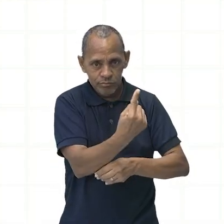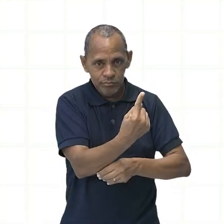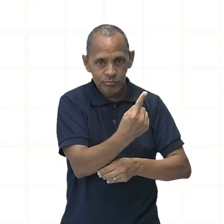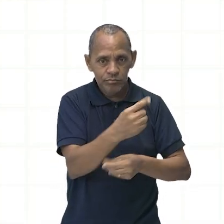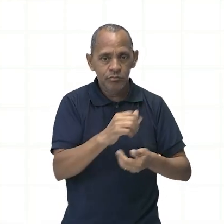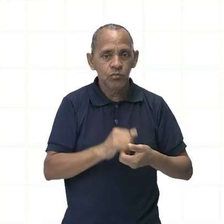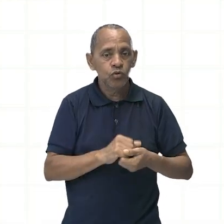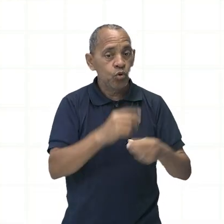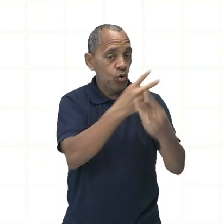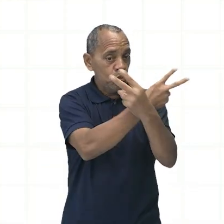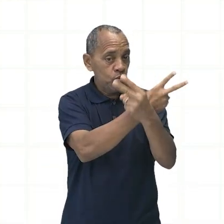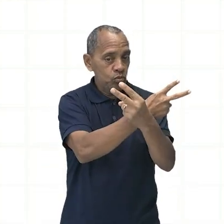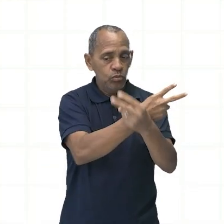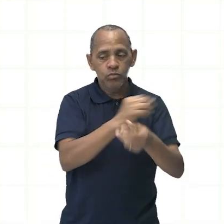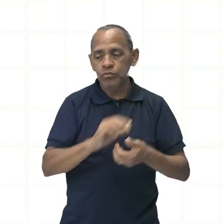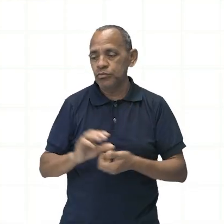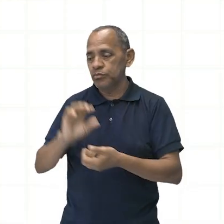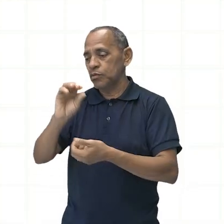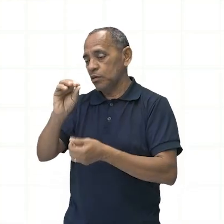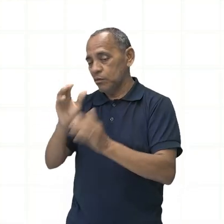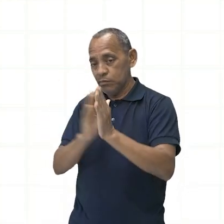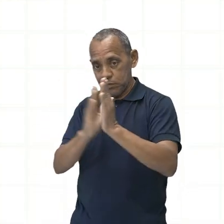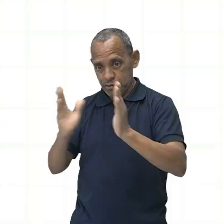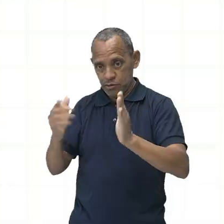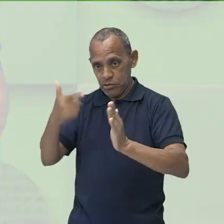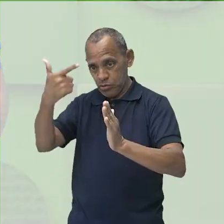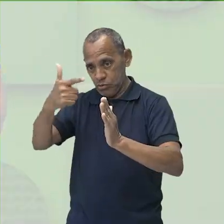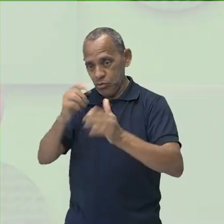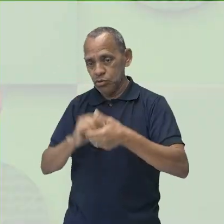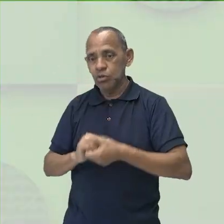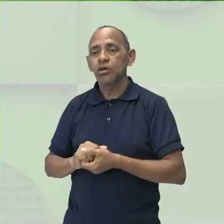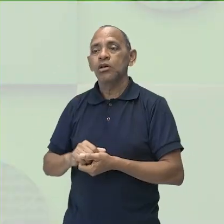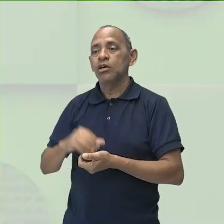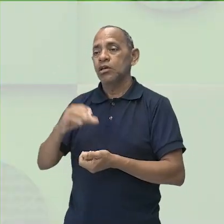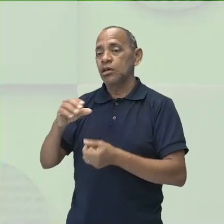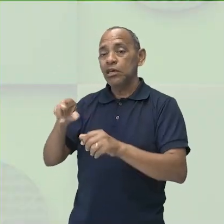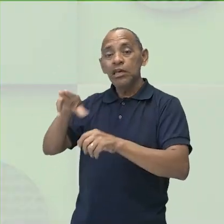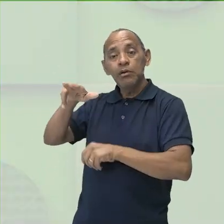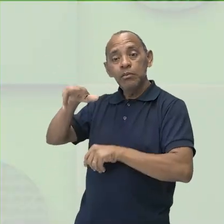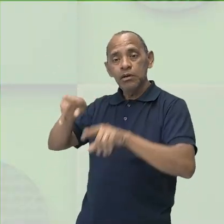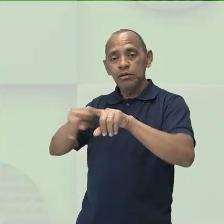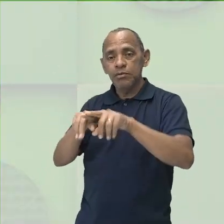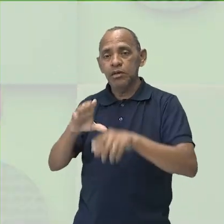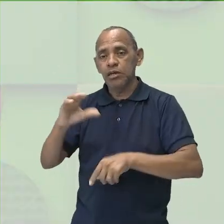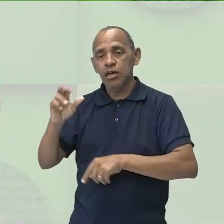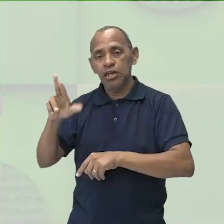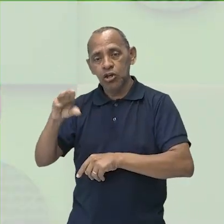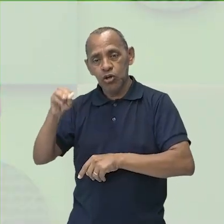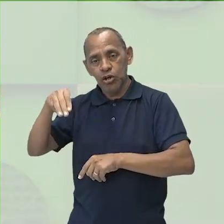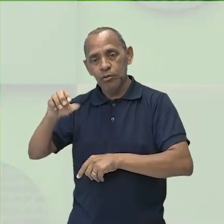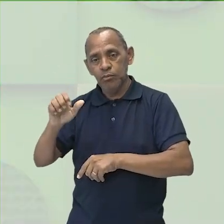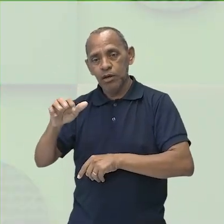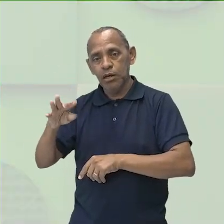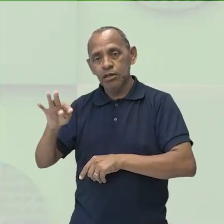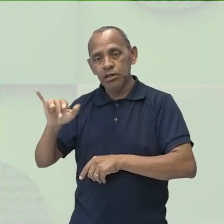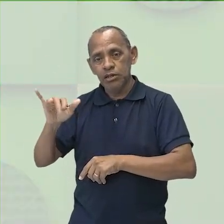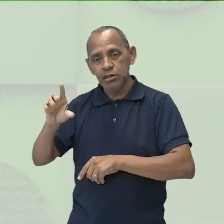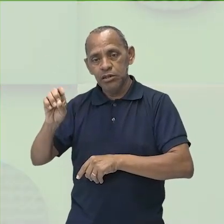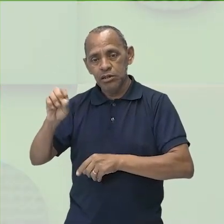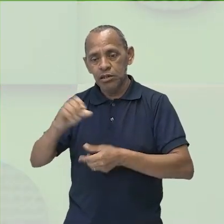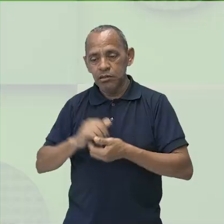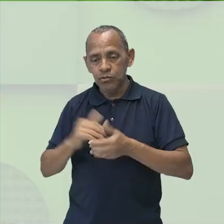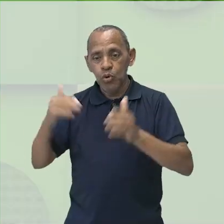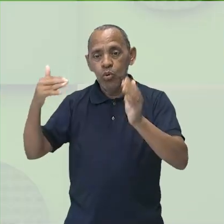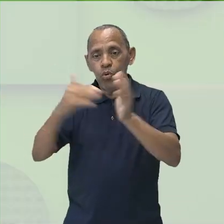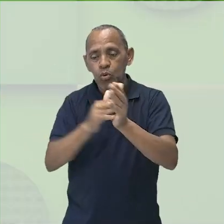e na meiose 2 ela vai separar as cromátides irmãs. E, novamente, a gente chega na nossa última